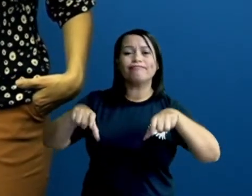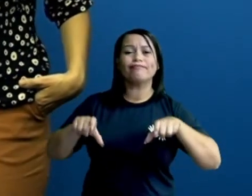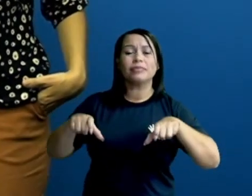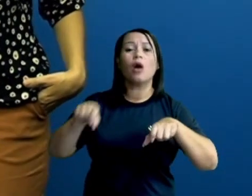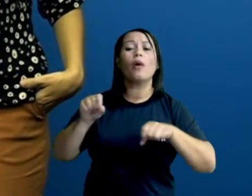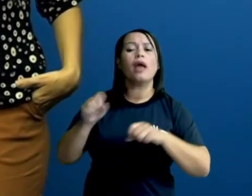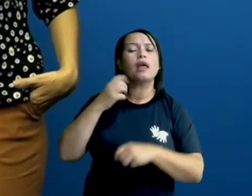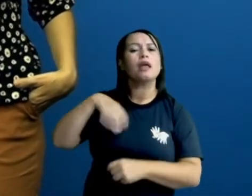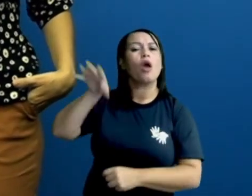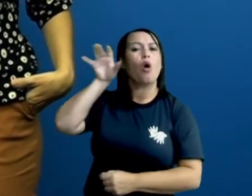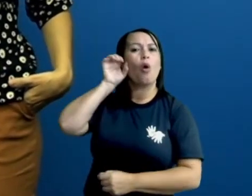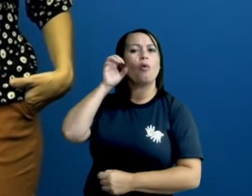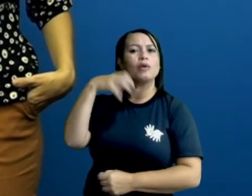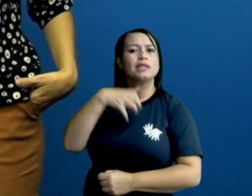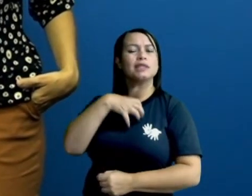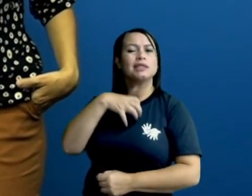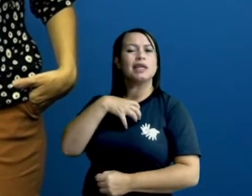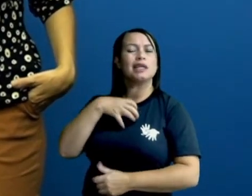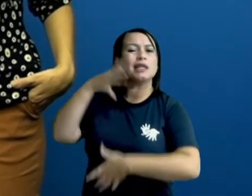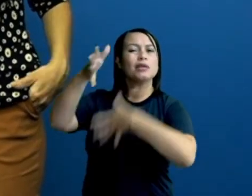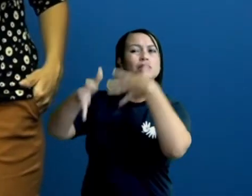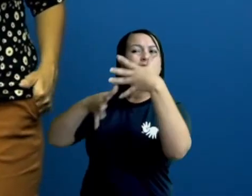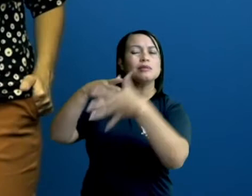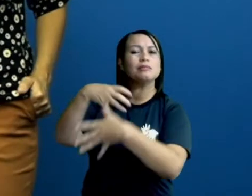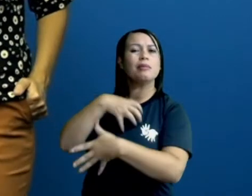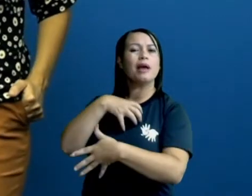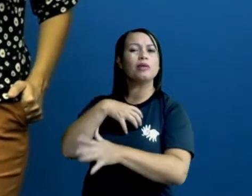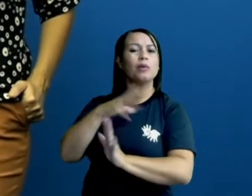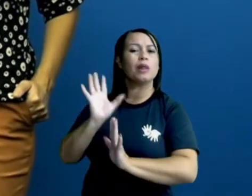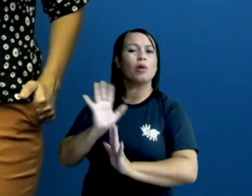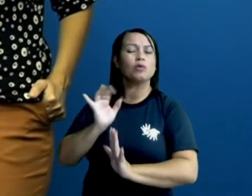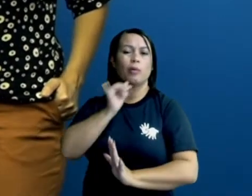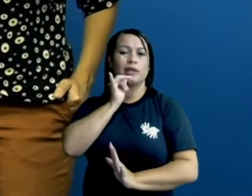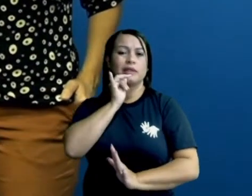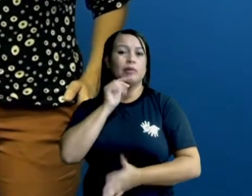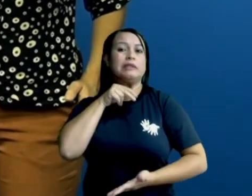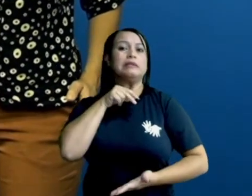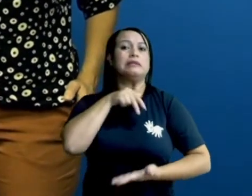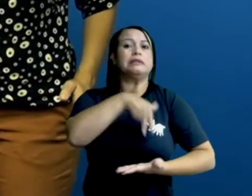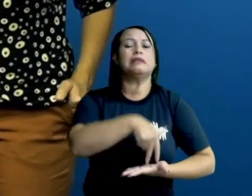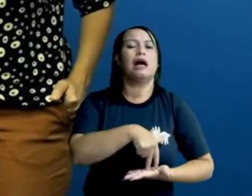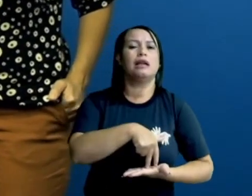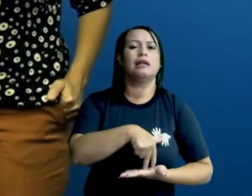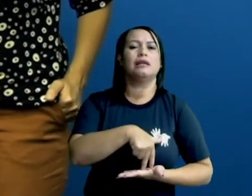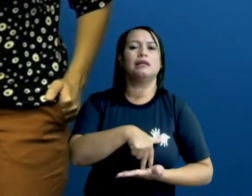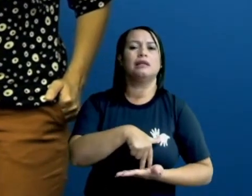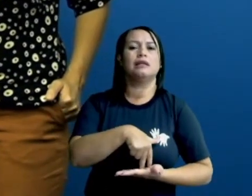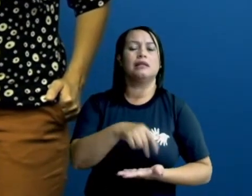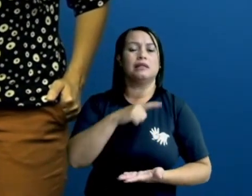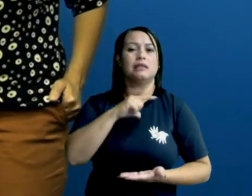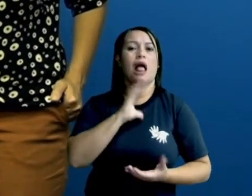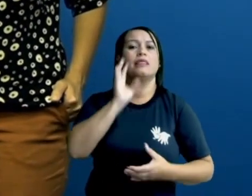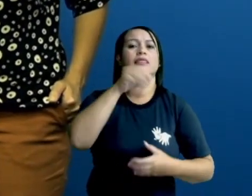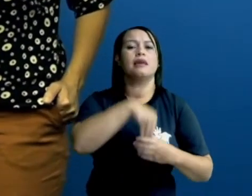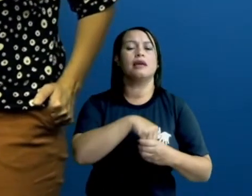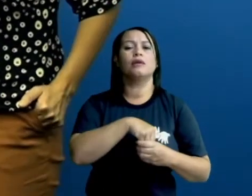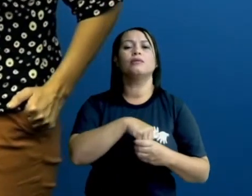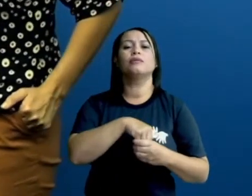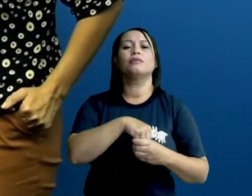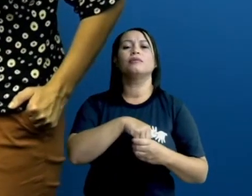o sentimento não de pertencimento, mas de